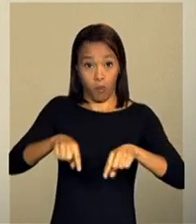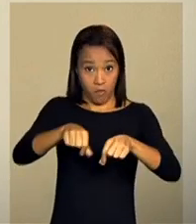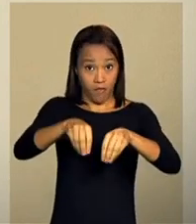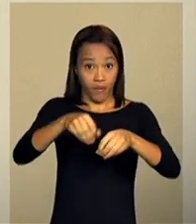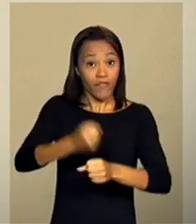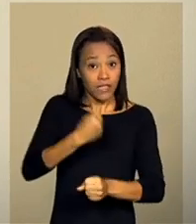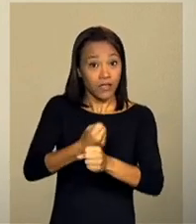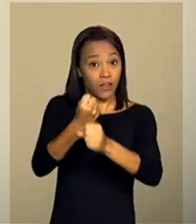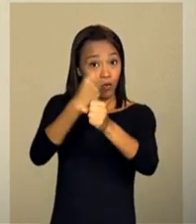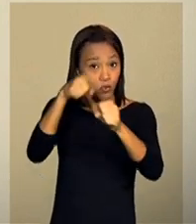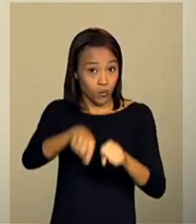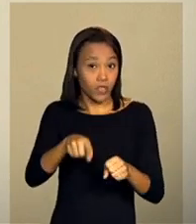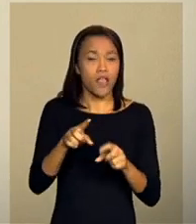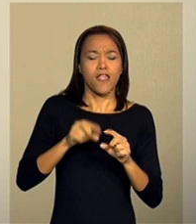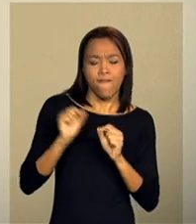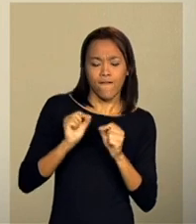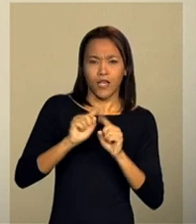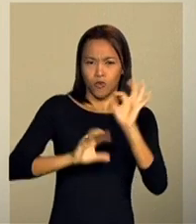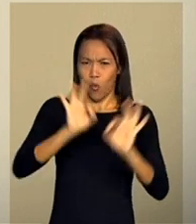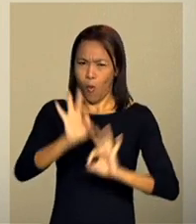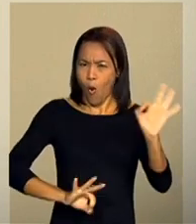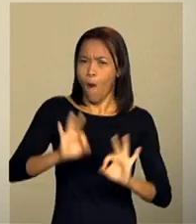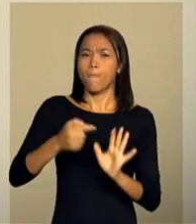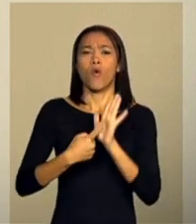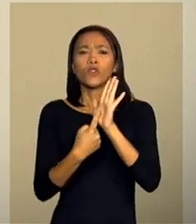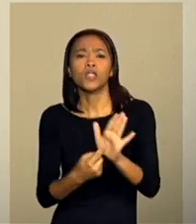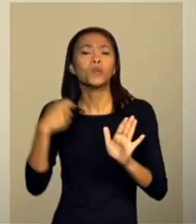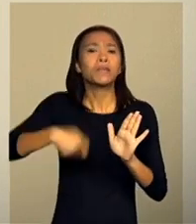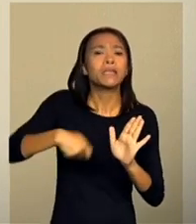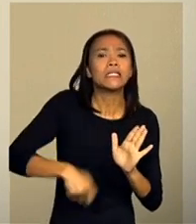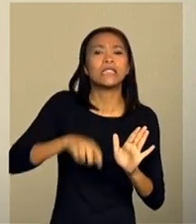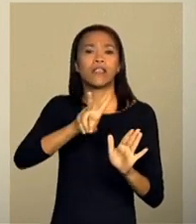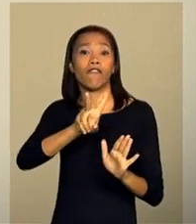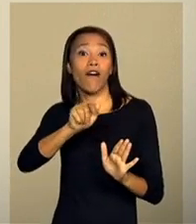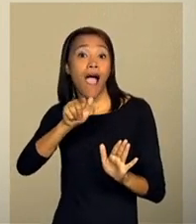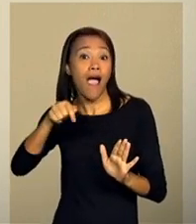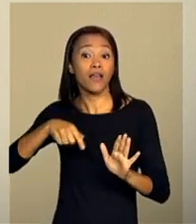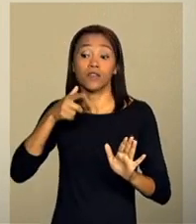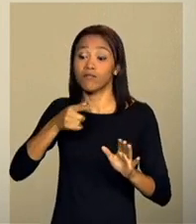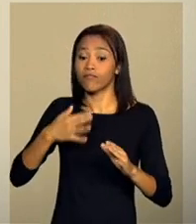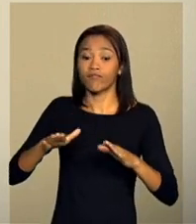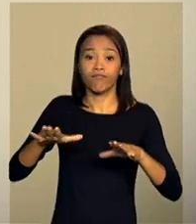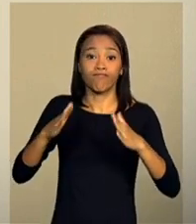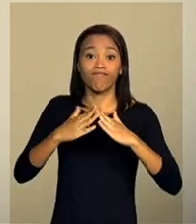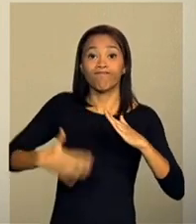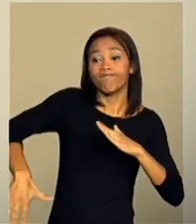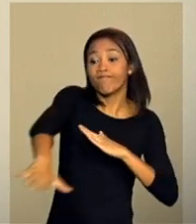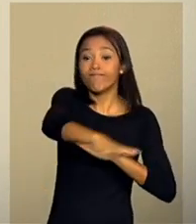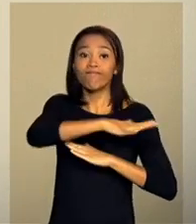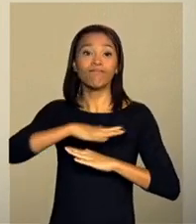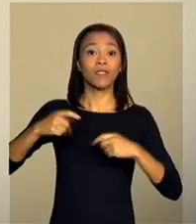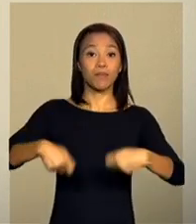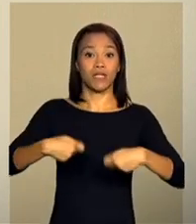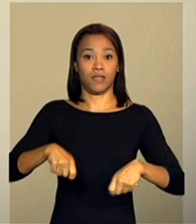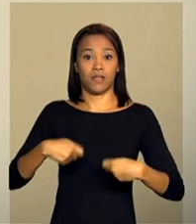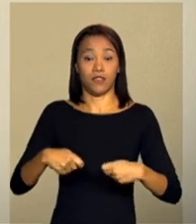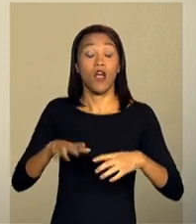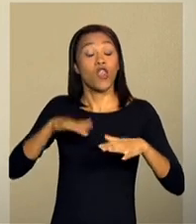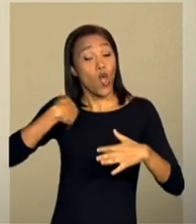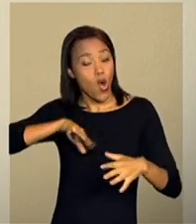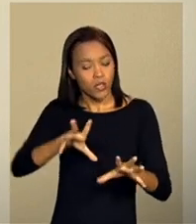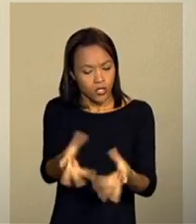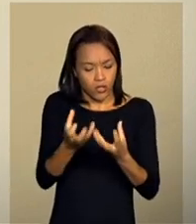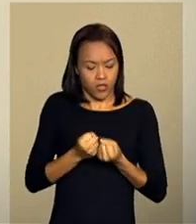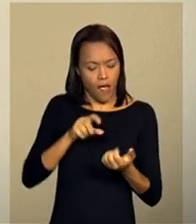construída e faz um projeto mostrando as necessidades de vagas naquela localidade aí nós avaliamos o projeto